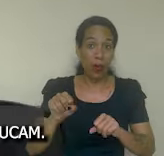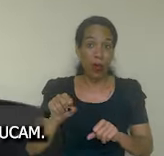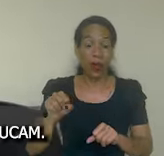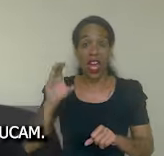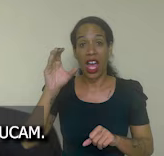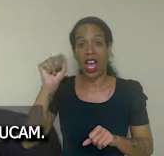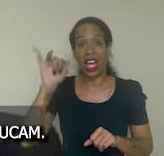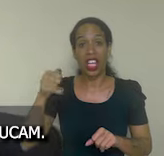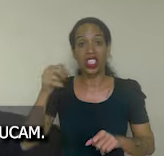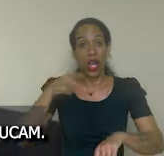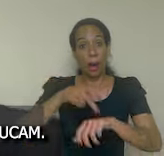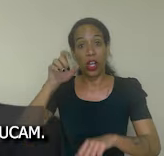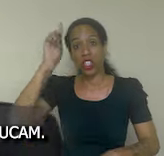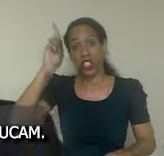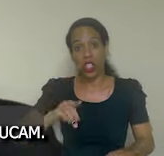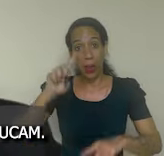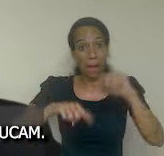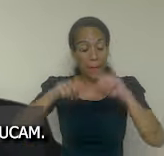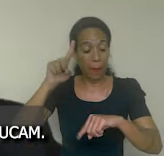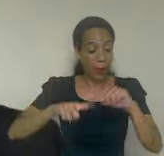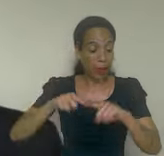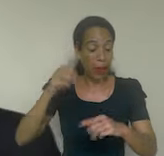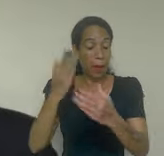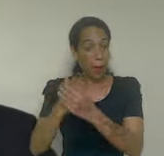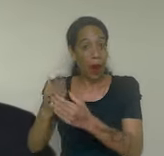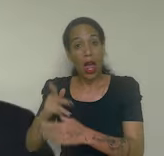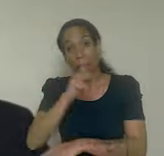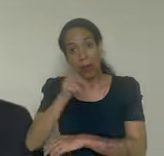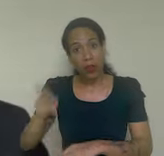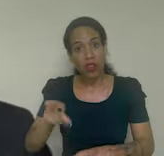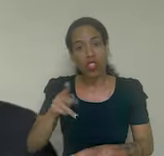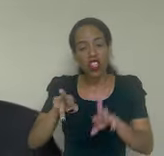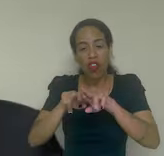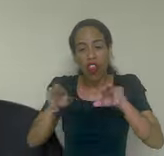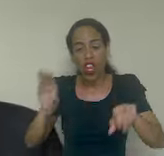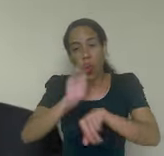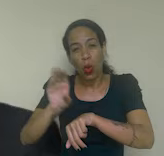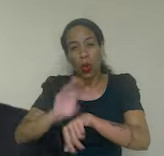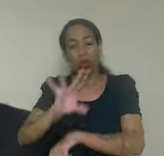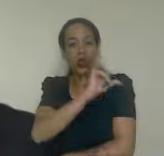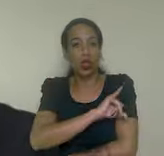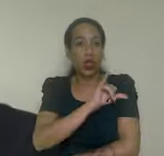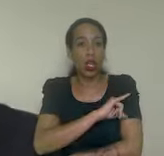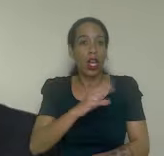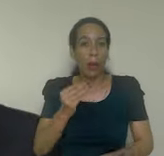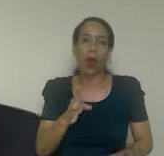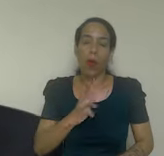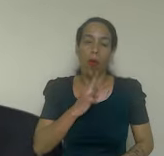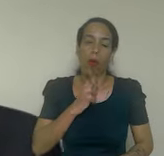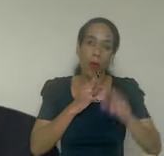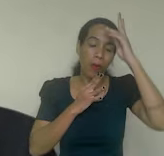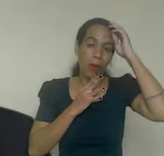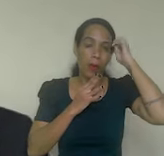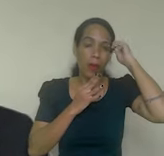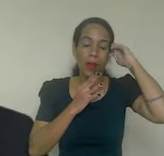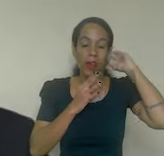Cândido Mendes, tem pós-graduação em Direito Material e Direito Profissional. A Aline é professora de vários cursos aqui no Rio de Janeiro, uma professora muito conhecida,